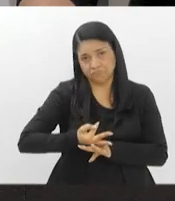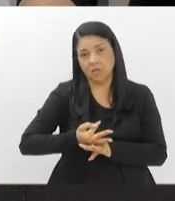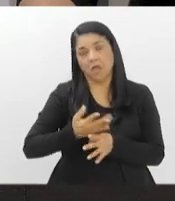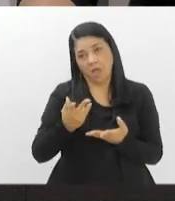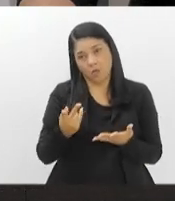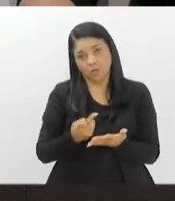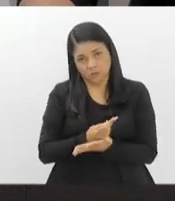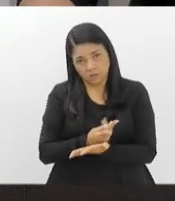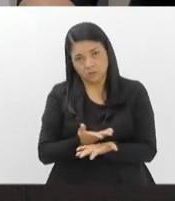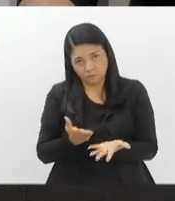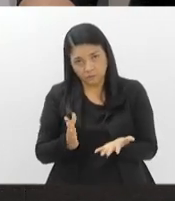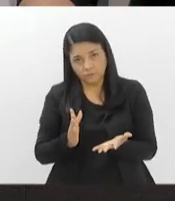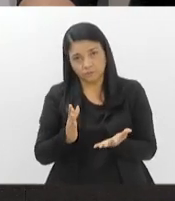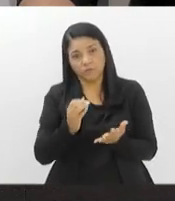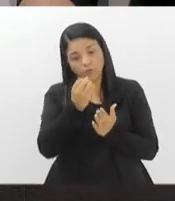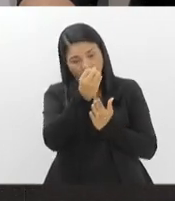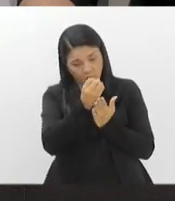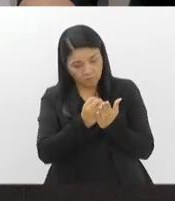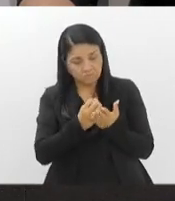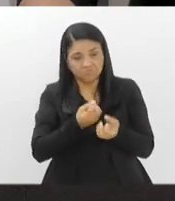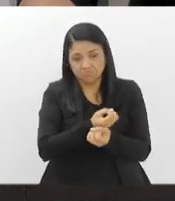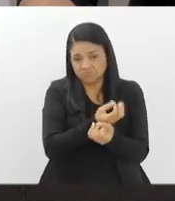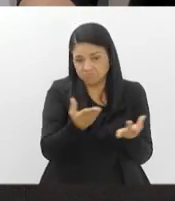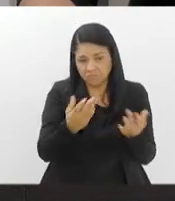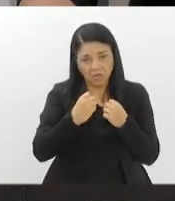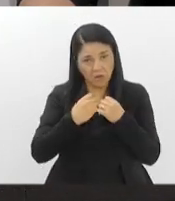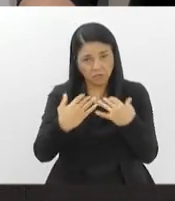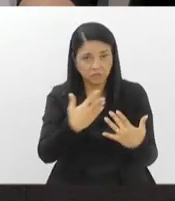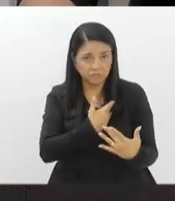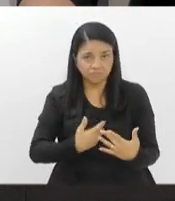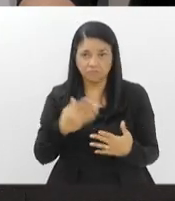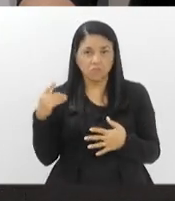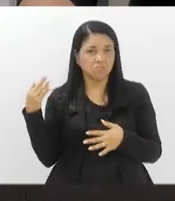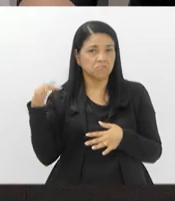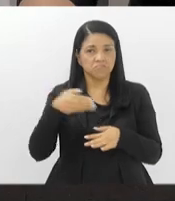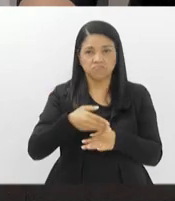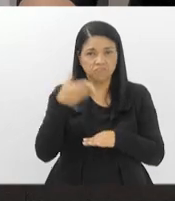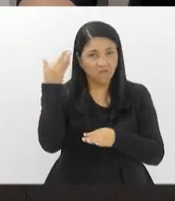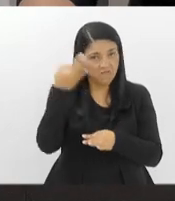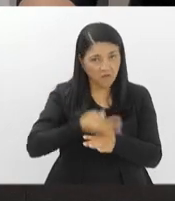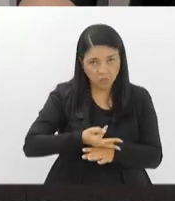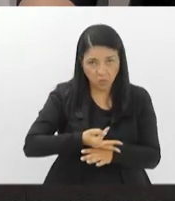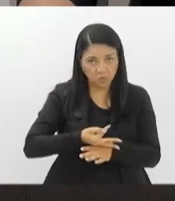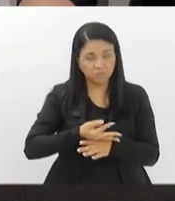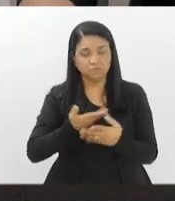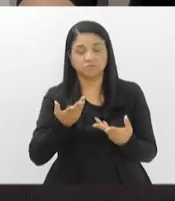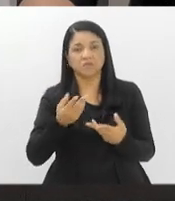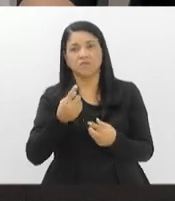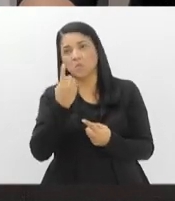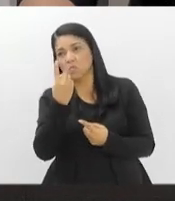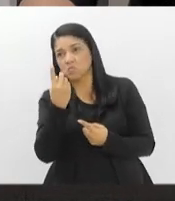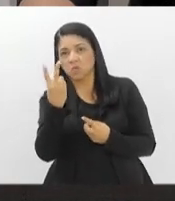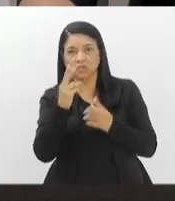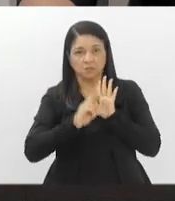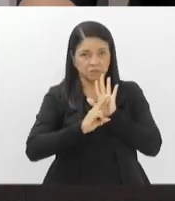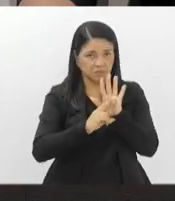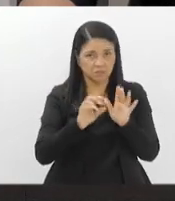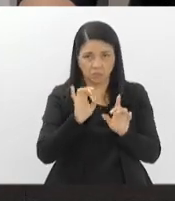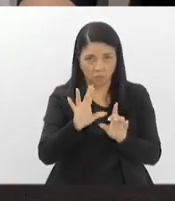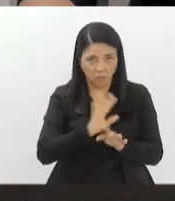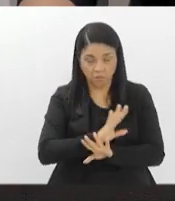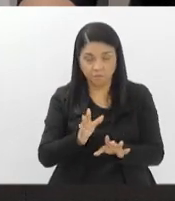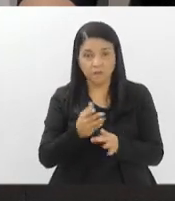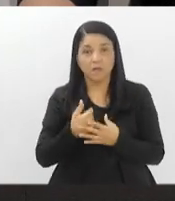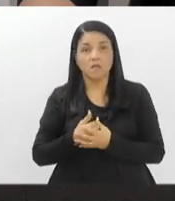também ofici naquelas audiências que fizemos e e e ninguém veio ou um dois representantes eu não